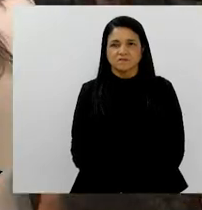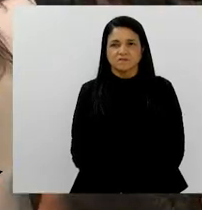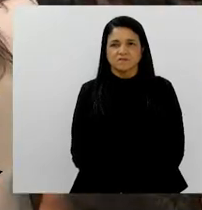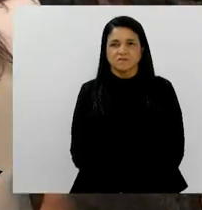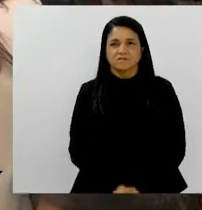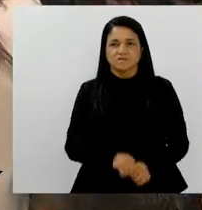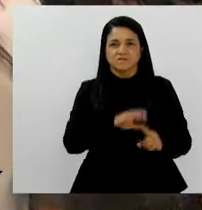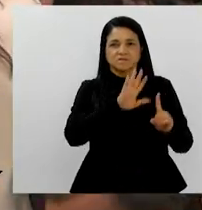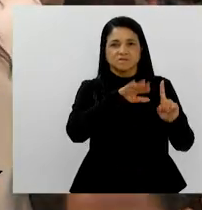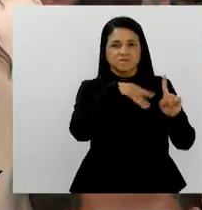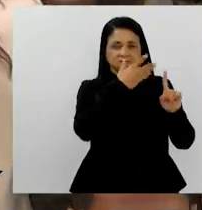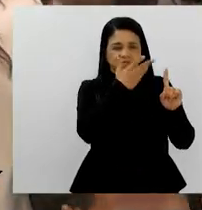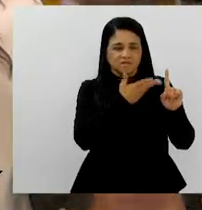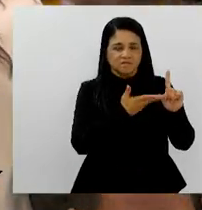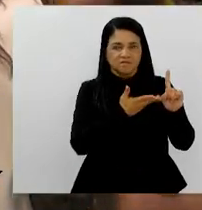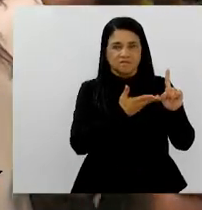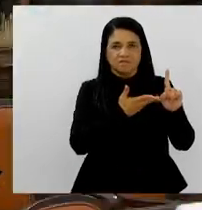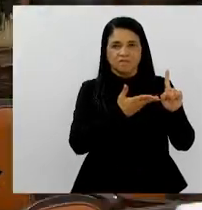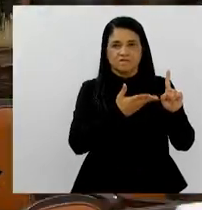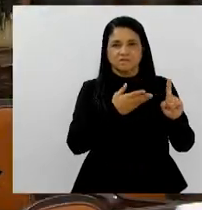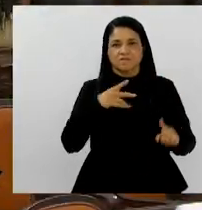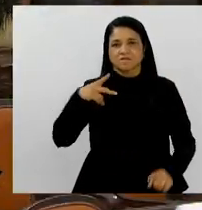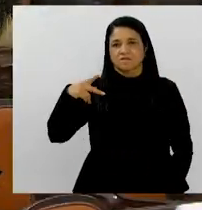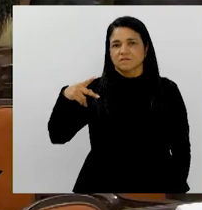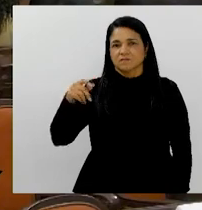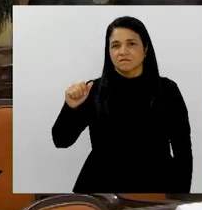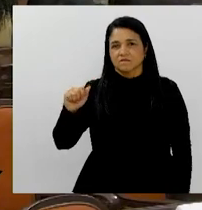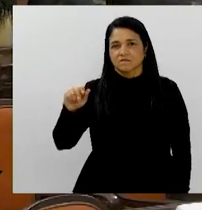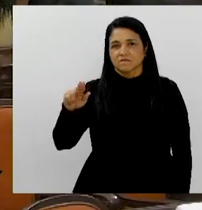Próxima agraciada, Paula Tanga.